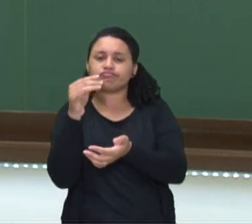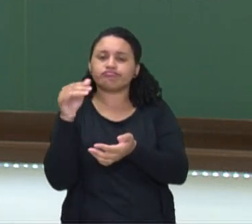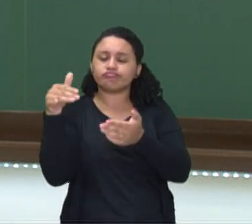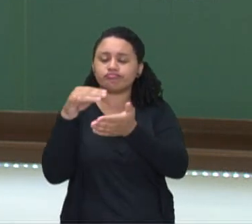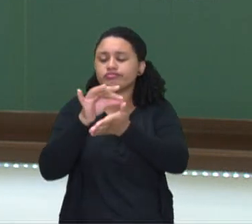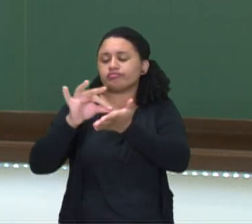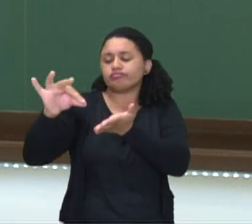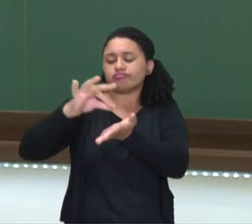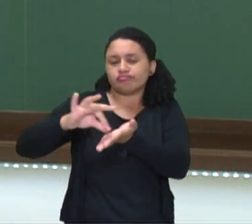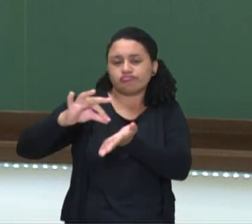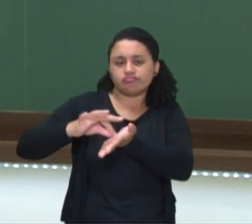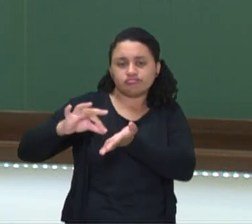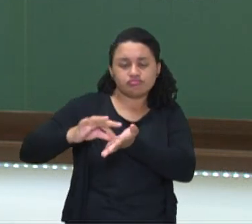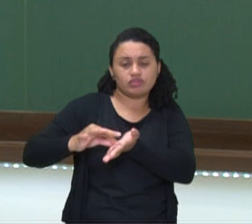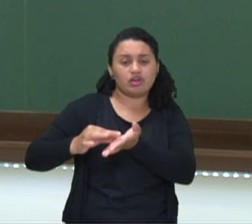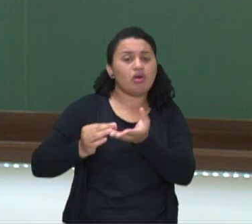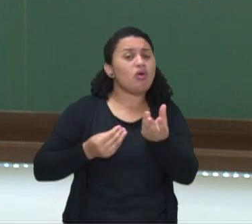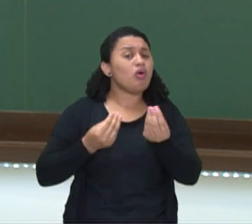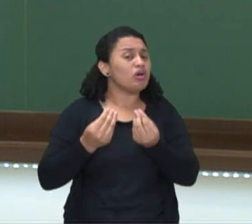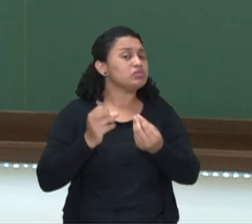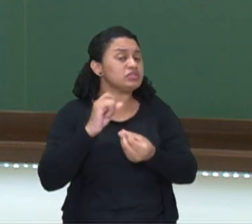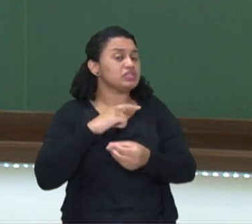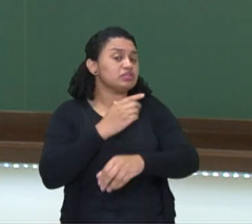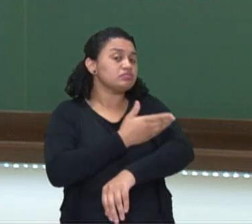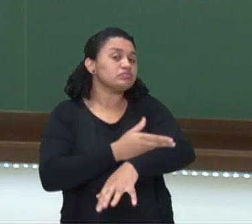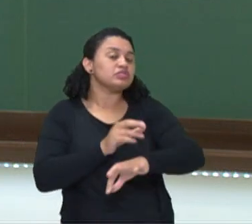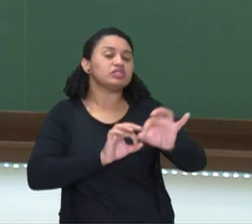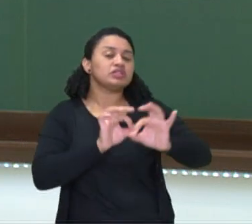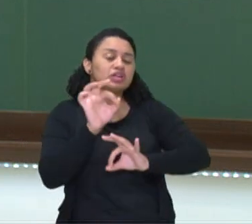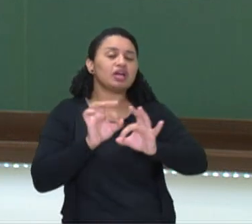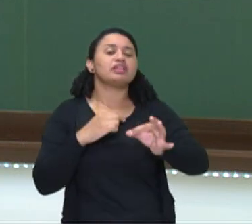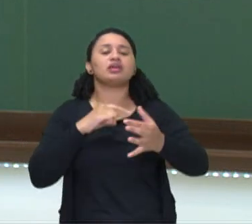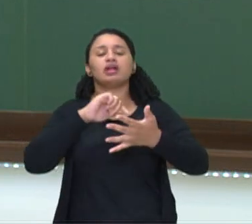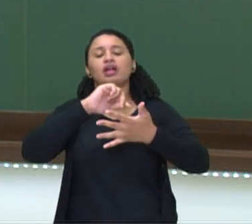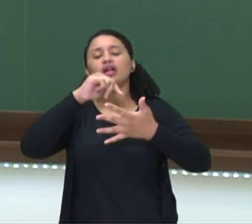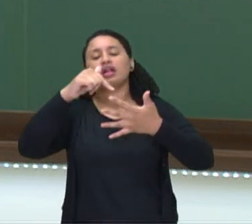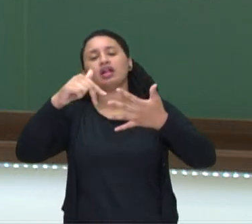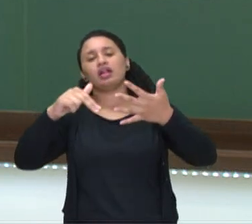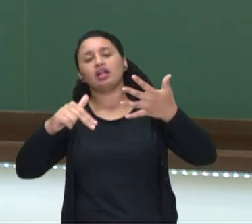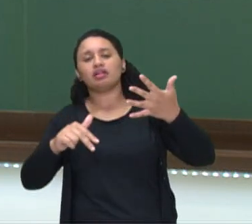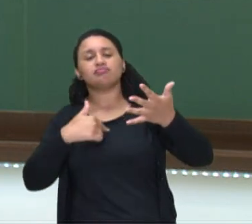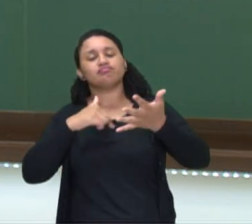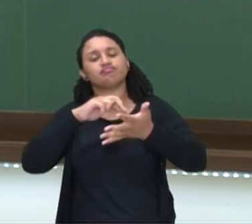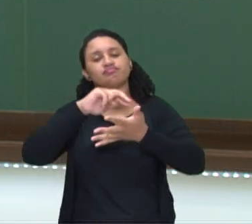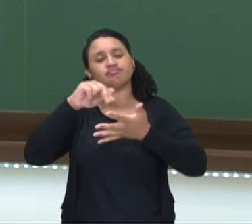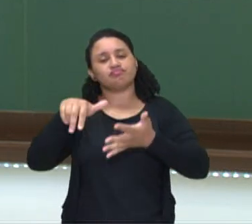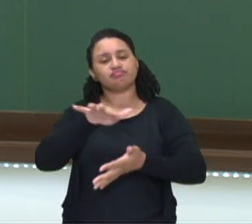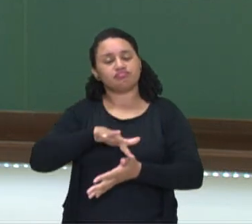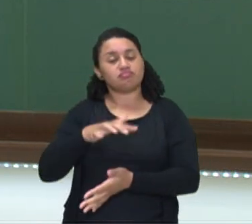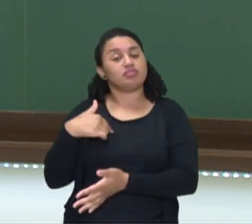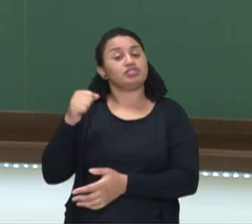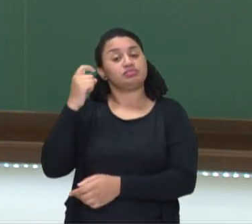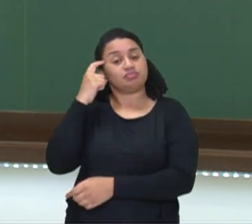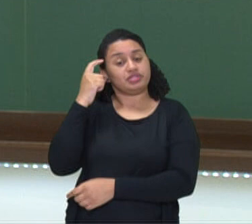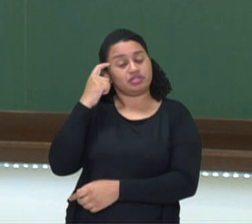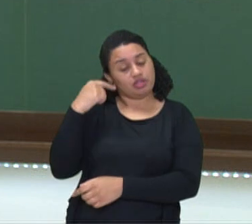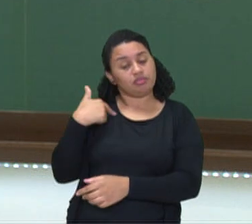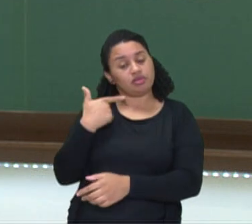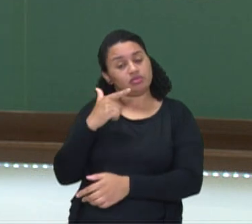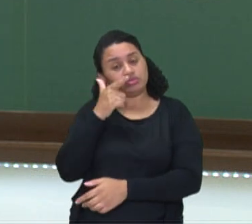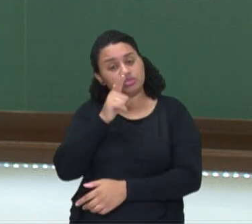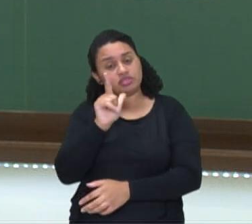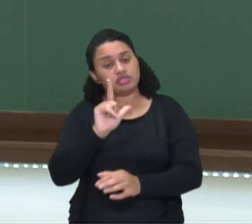hábito de planejar? Tem uma gama aí de situações que você pode pensar para ter uma rotina bem adequada,